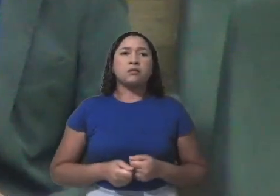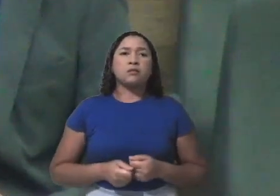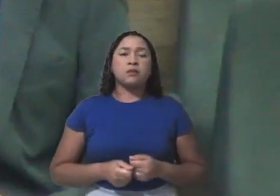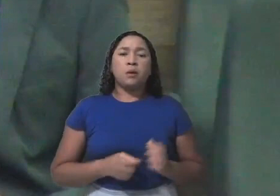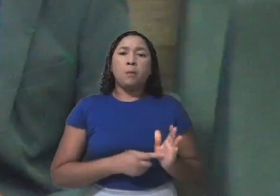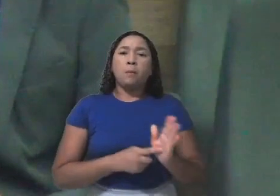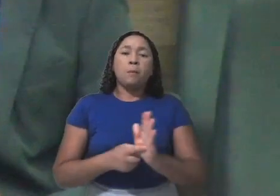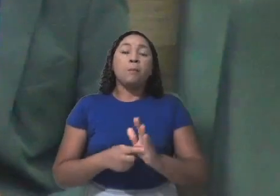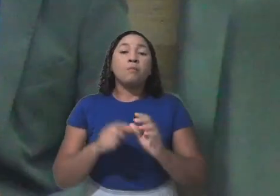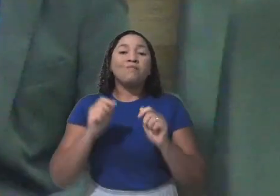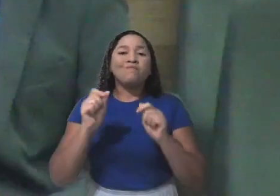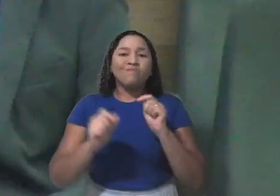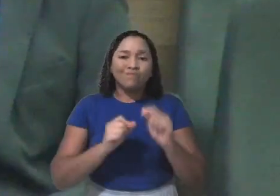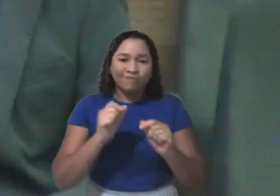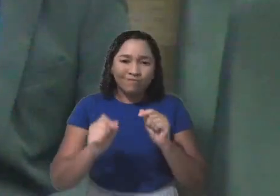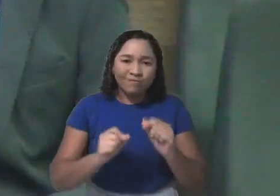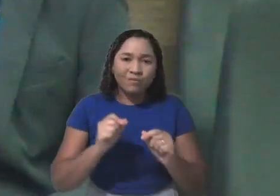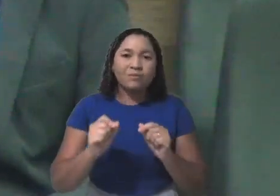Daniel 9.